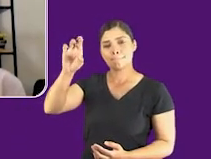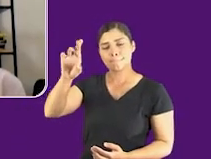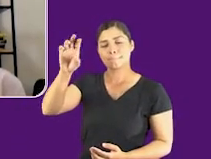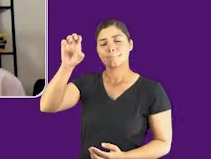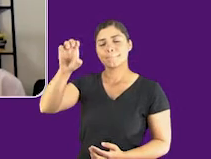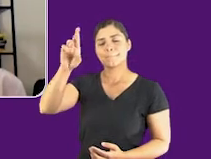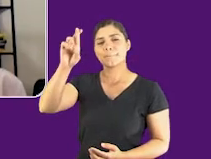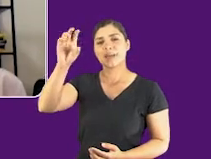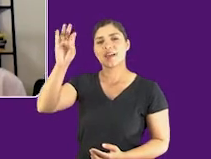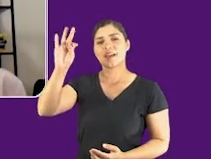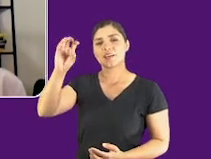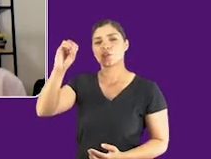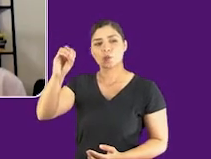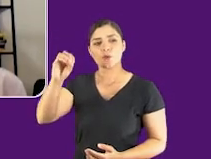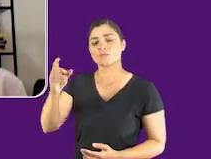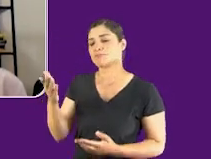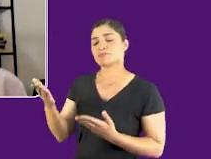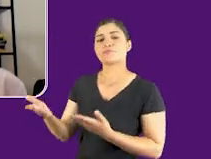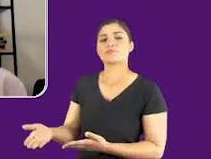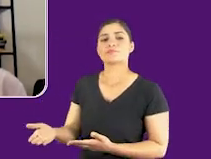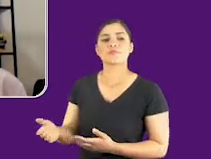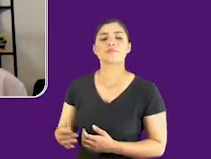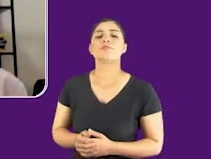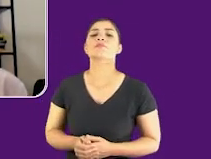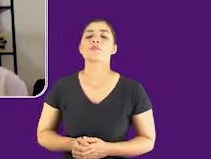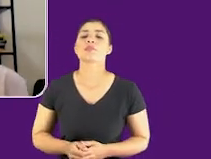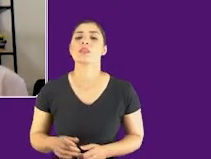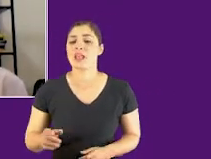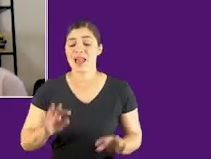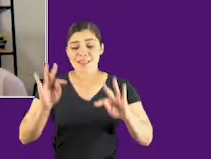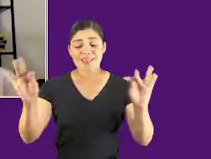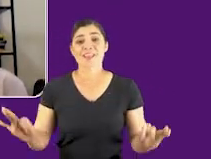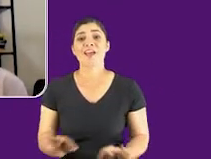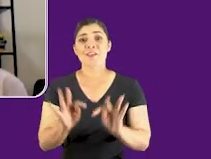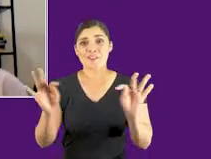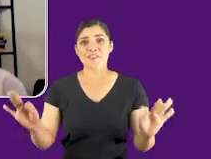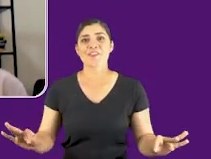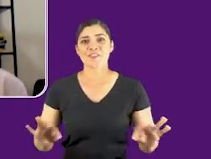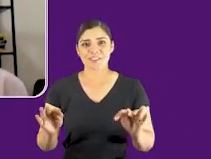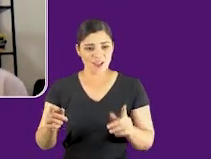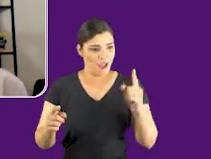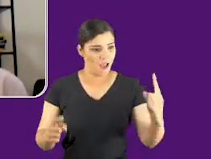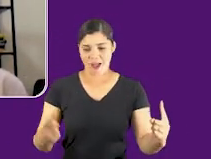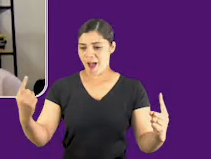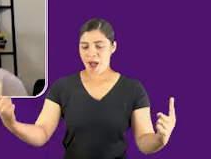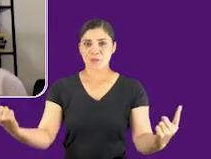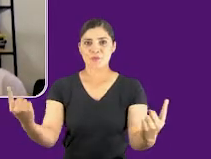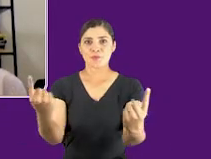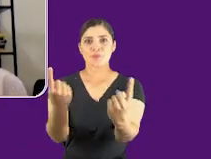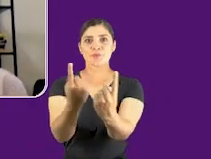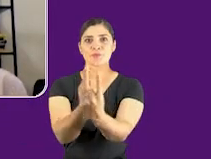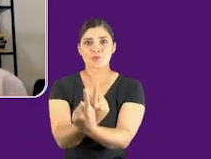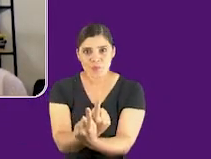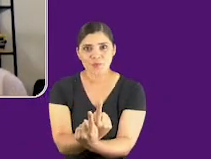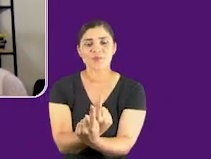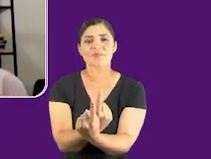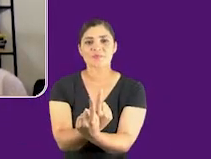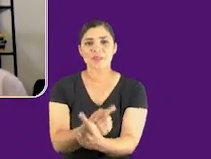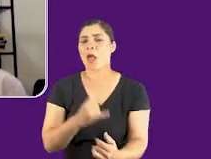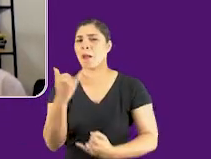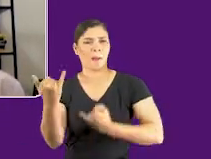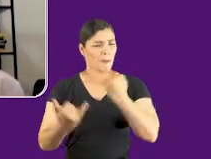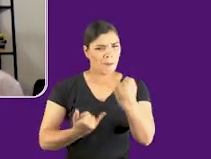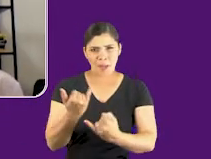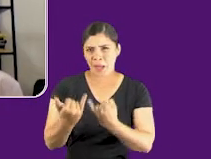você e você consegue fazer isso e a tecnologia você integrando do começo ao fim você pode fazer isso que não